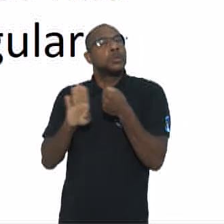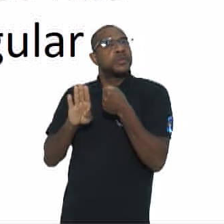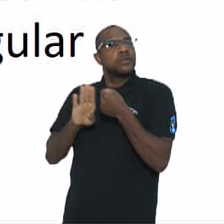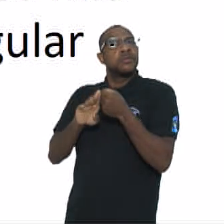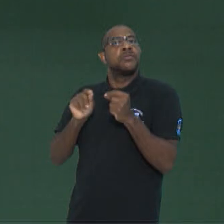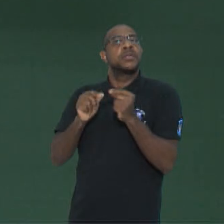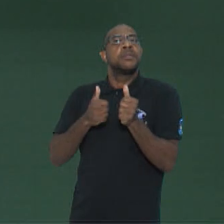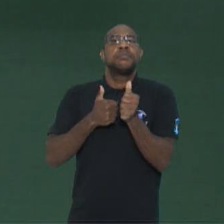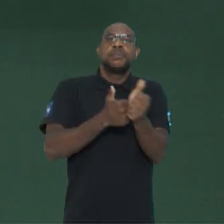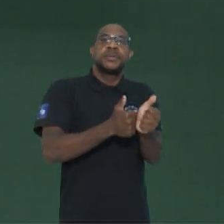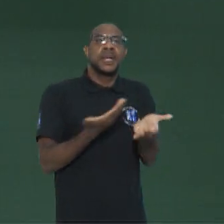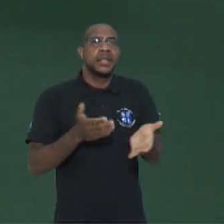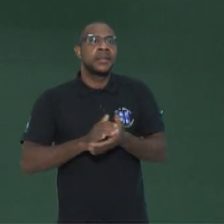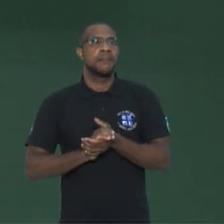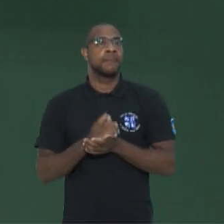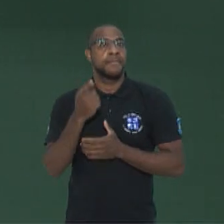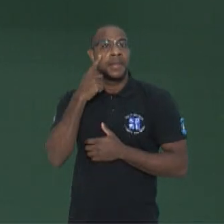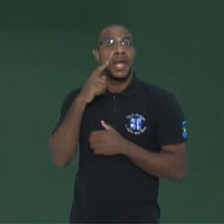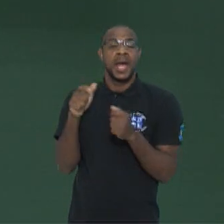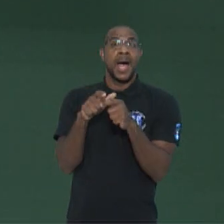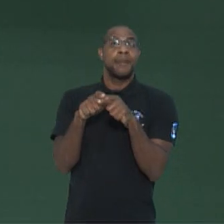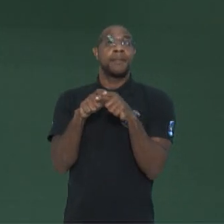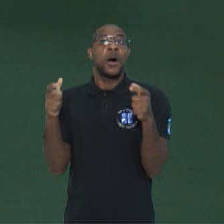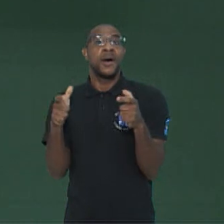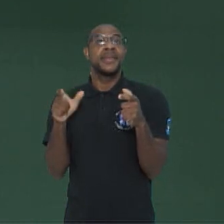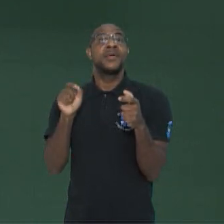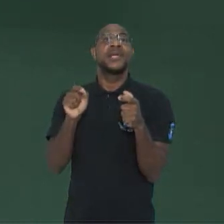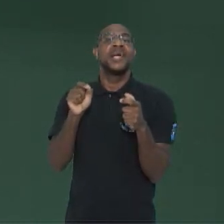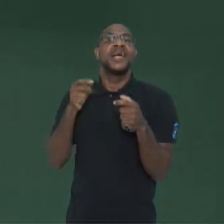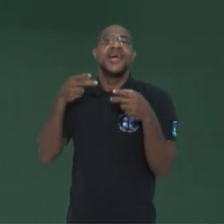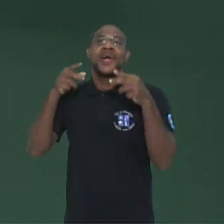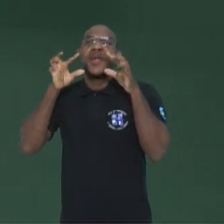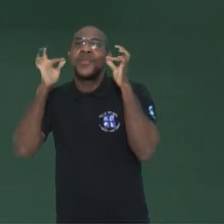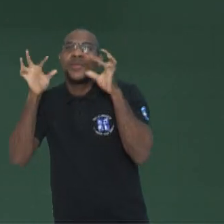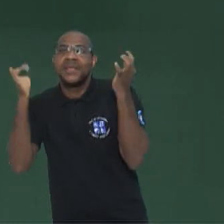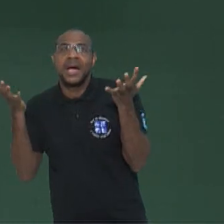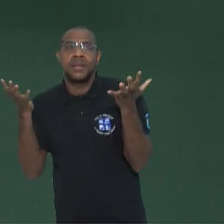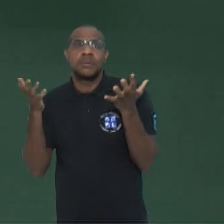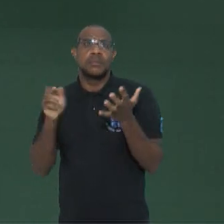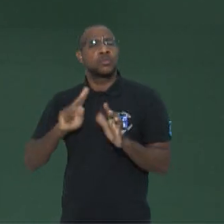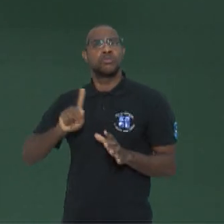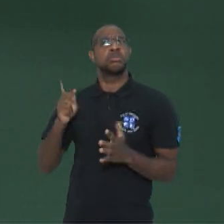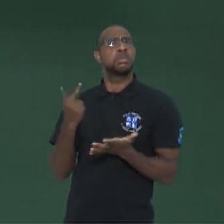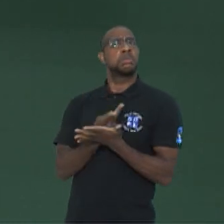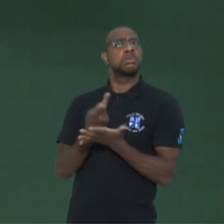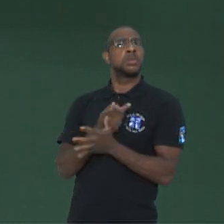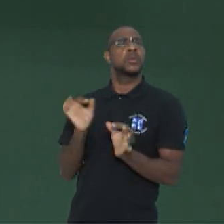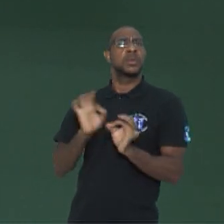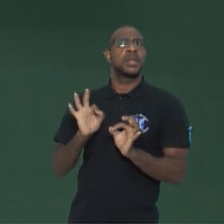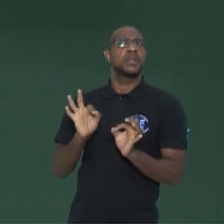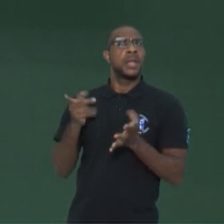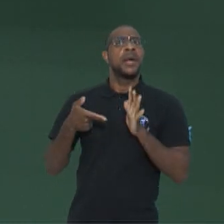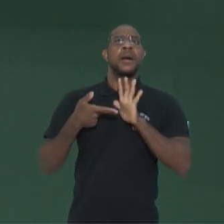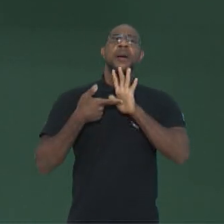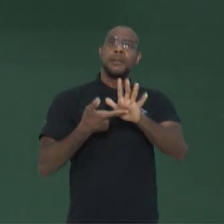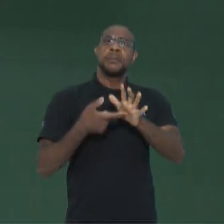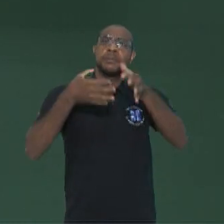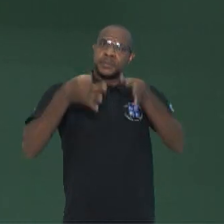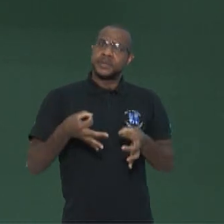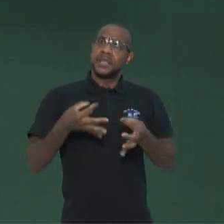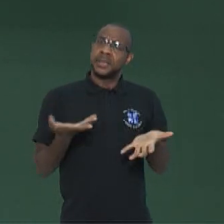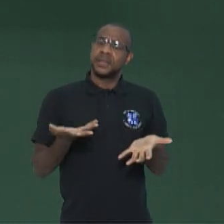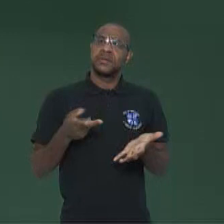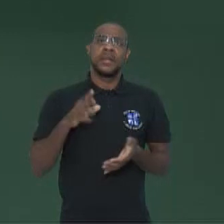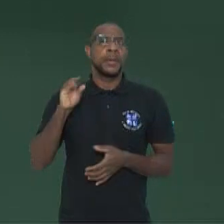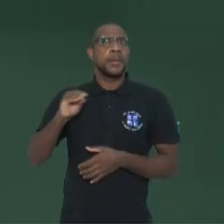pouquinho para vocês verem, ó, a maioria dos gatos. Então, não está errado, né? É uma forma certa de falar, mas